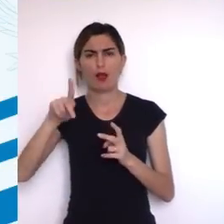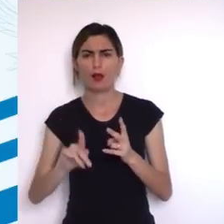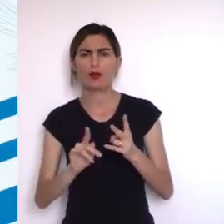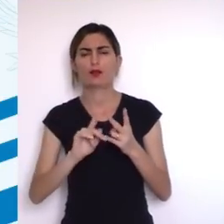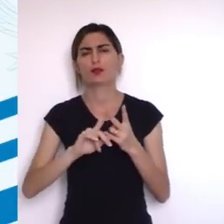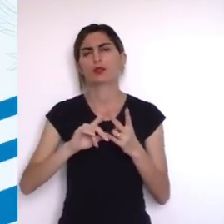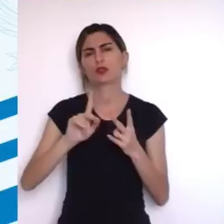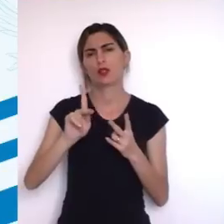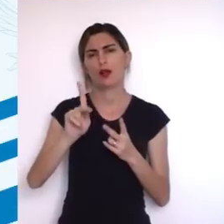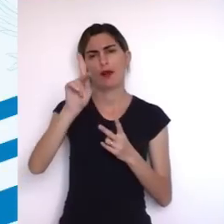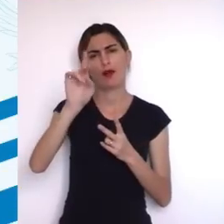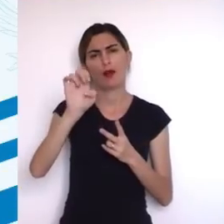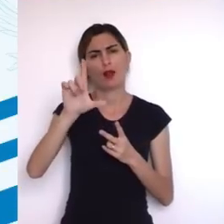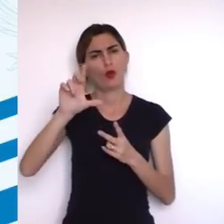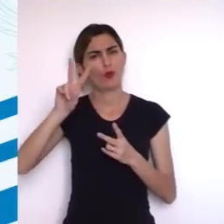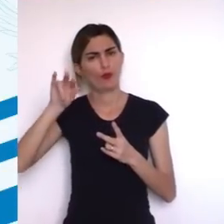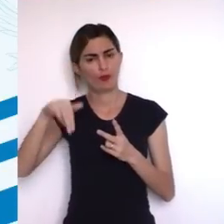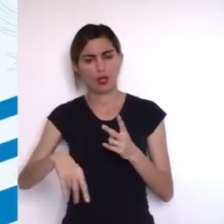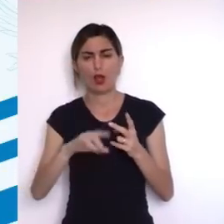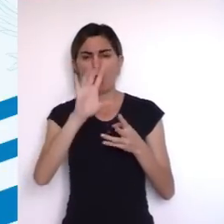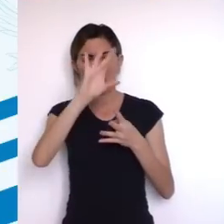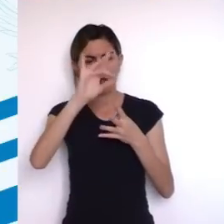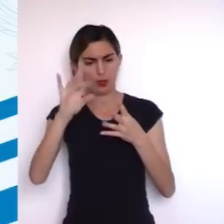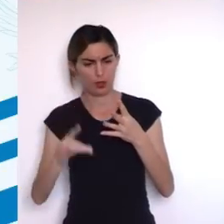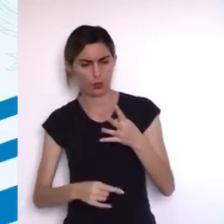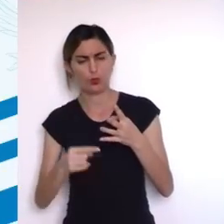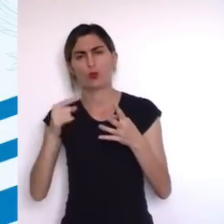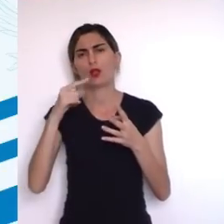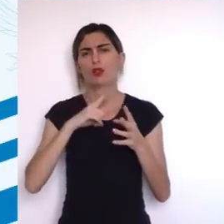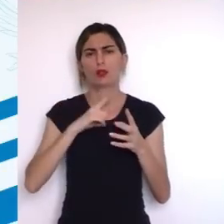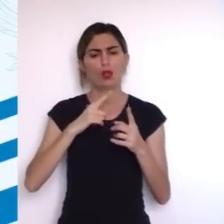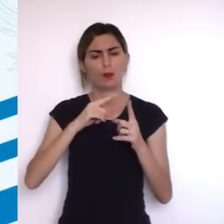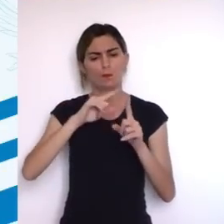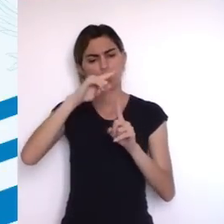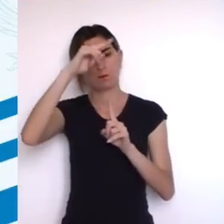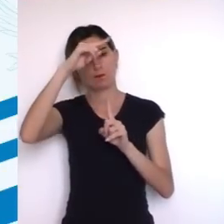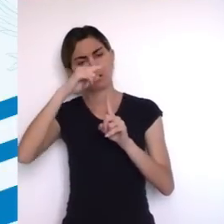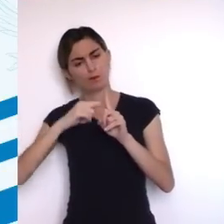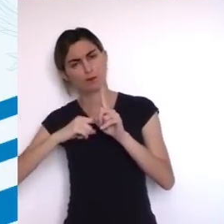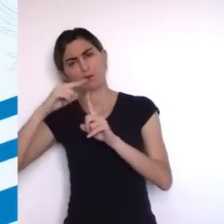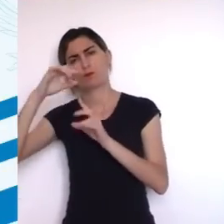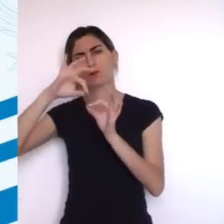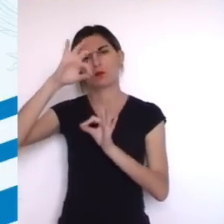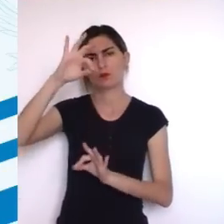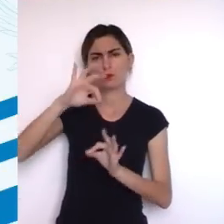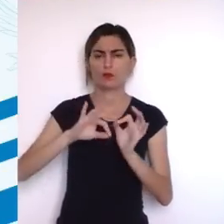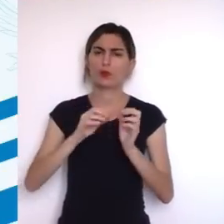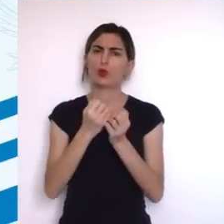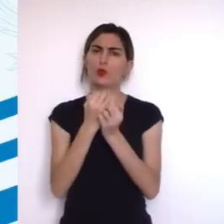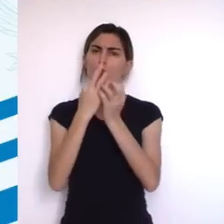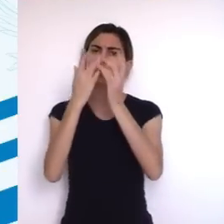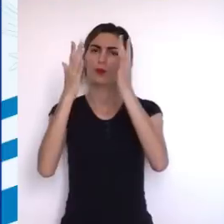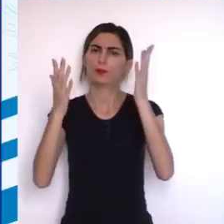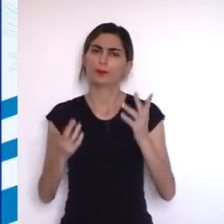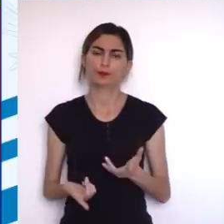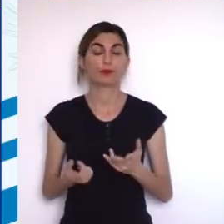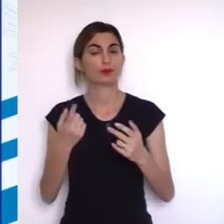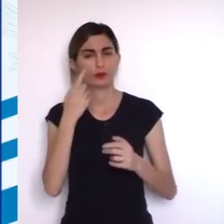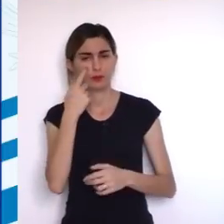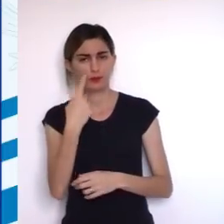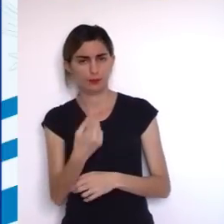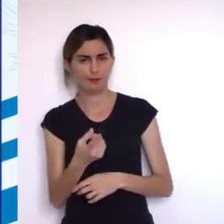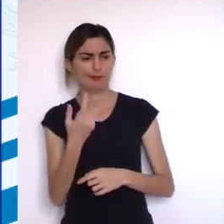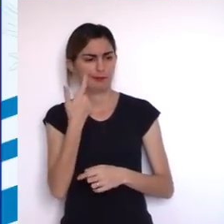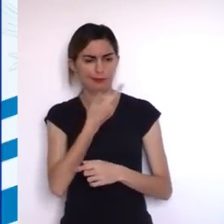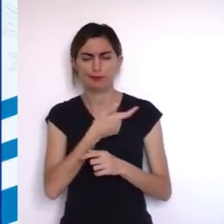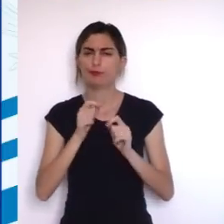Kelvin, e que cada uma vai apresentar um ponto de fusão e um ponto de ebulição. Vejam